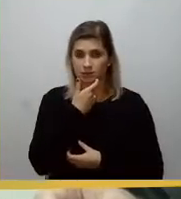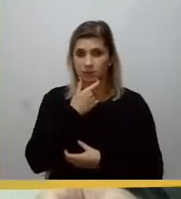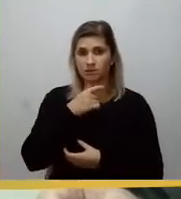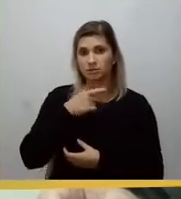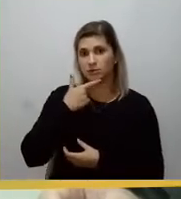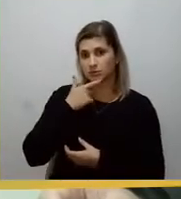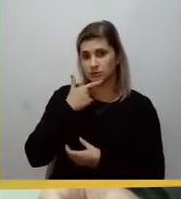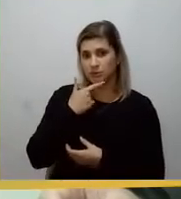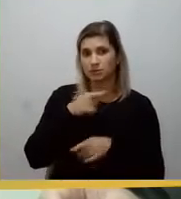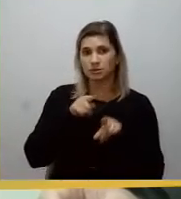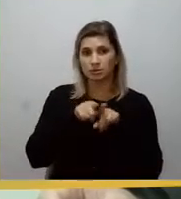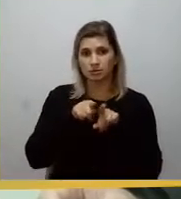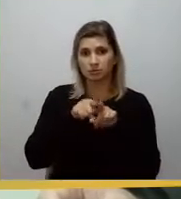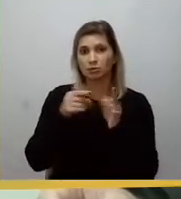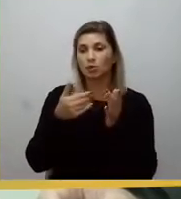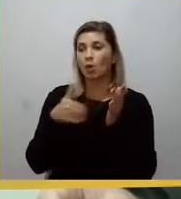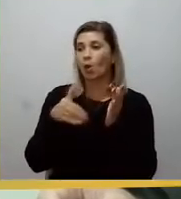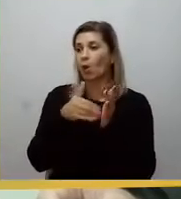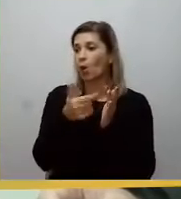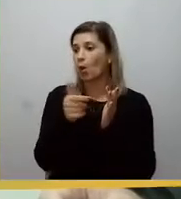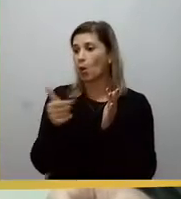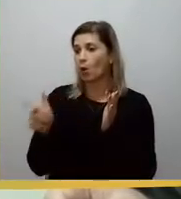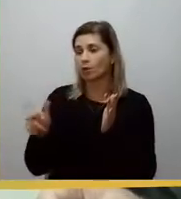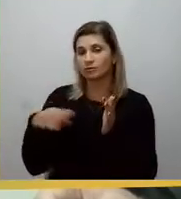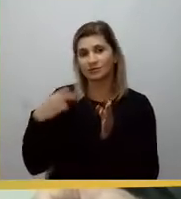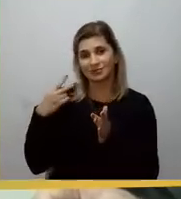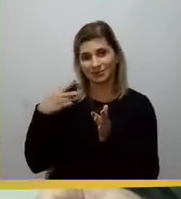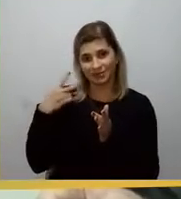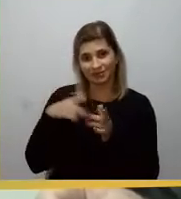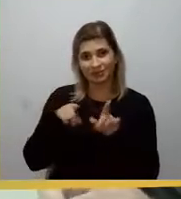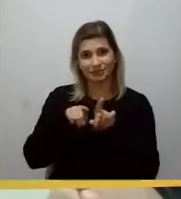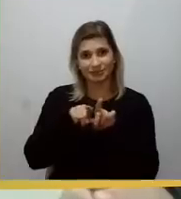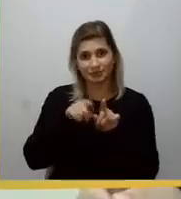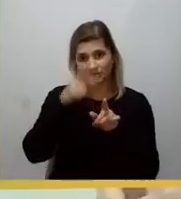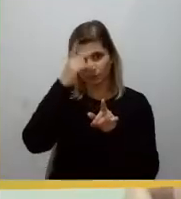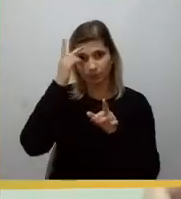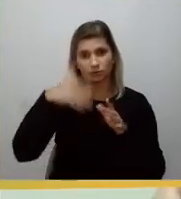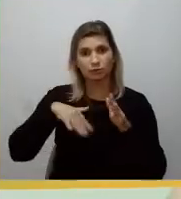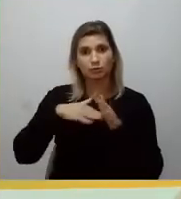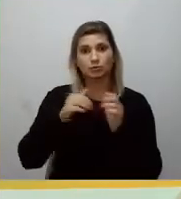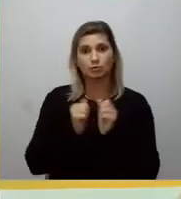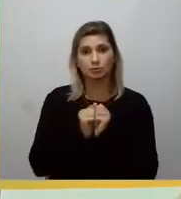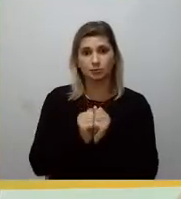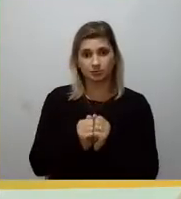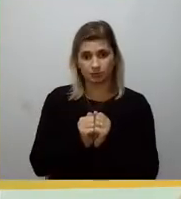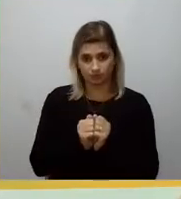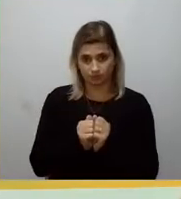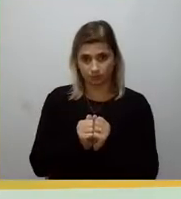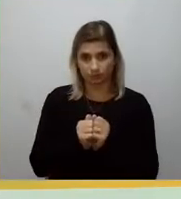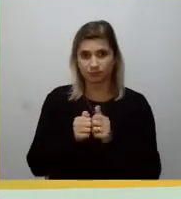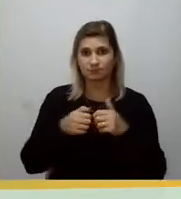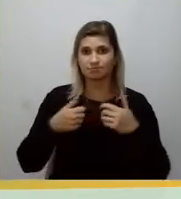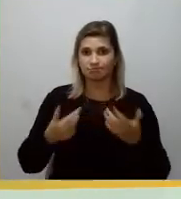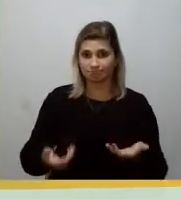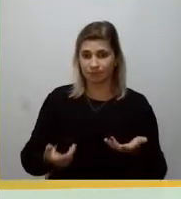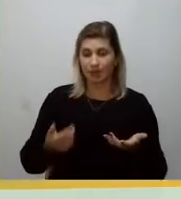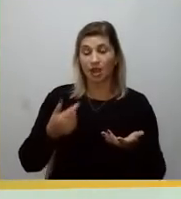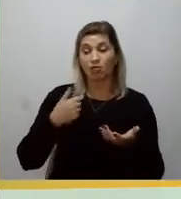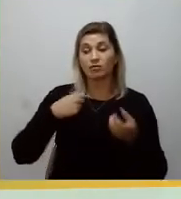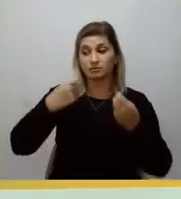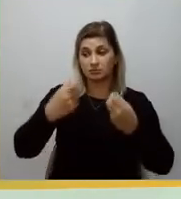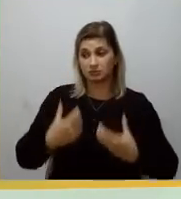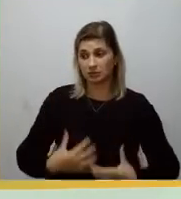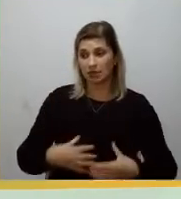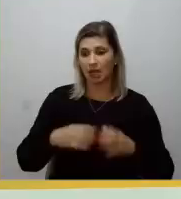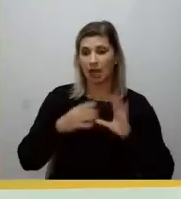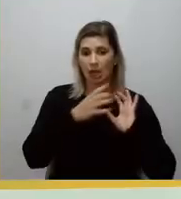demais vereadores e todos os presentes. Eu preciso colocar num contexto histórico, que estamos falando de 22 anos. Então,